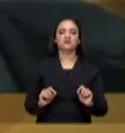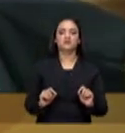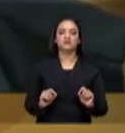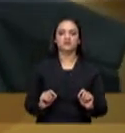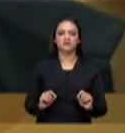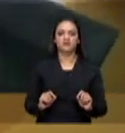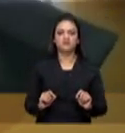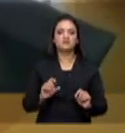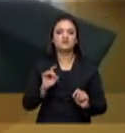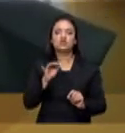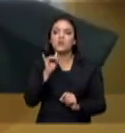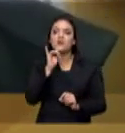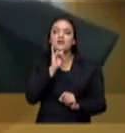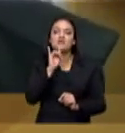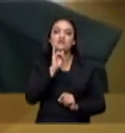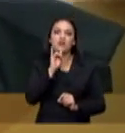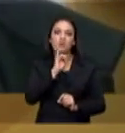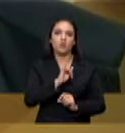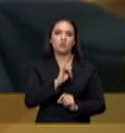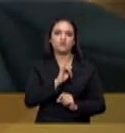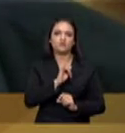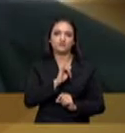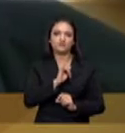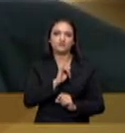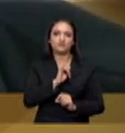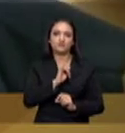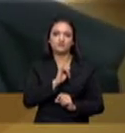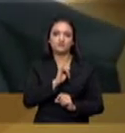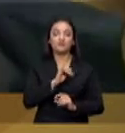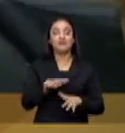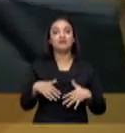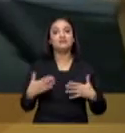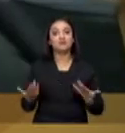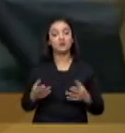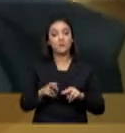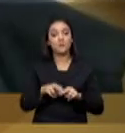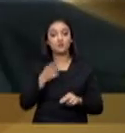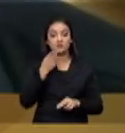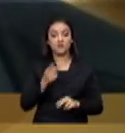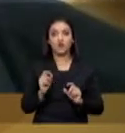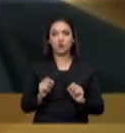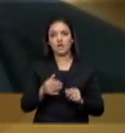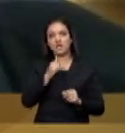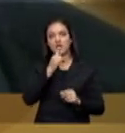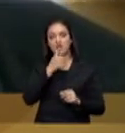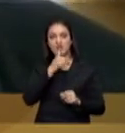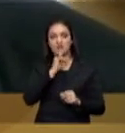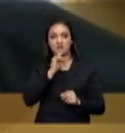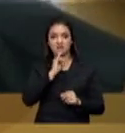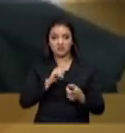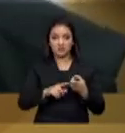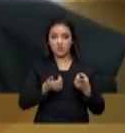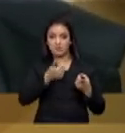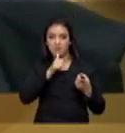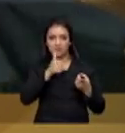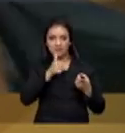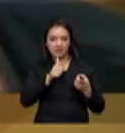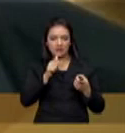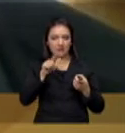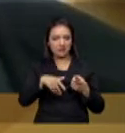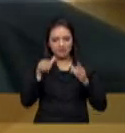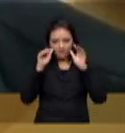absolutamente exemplificativa. E aí avanço a dizer, se bebidas alcoólicas para adultos,